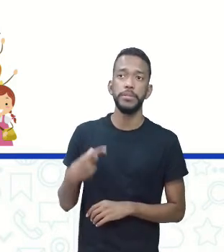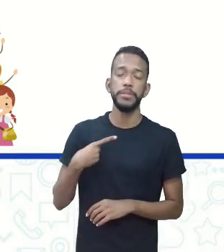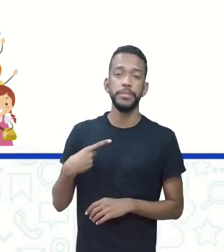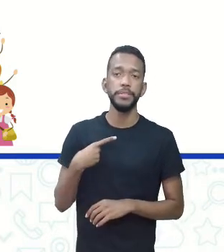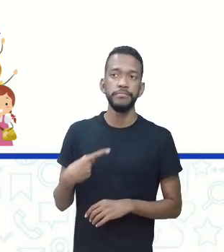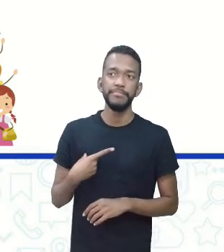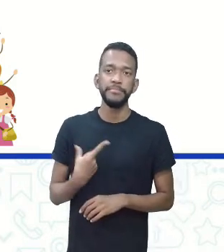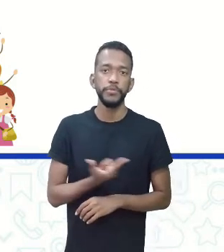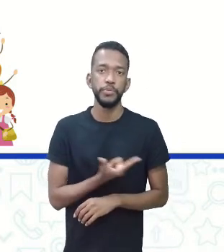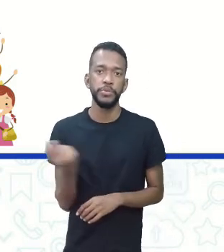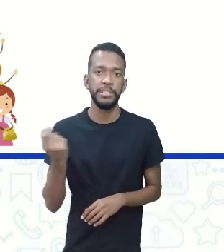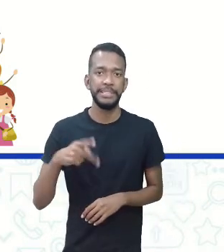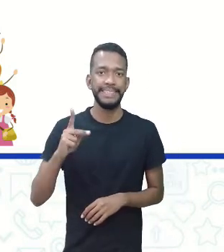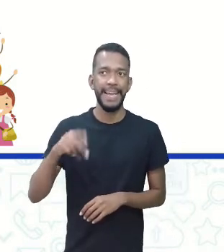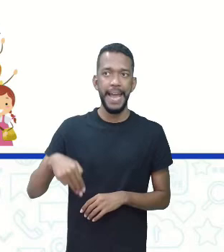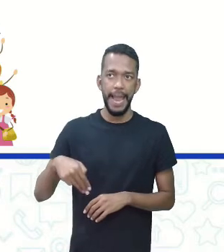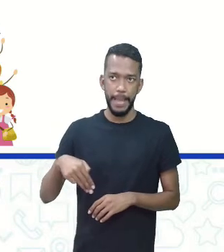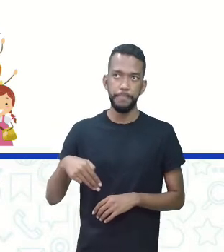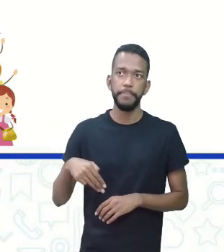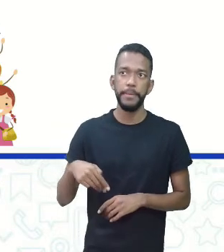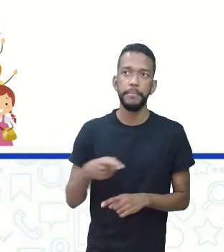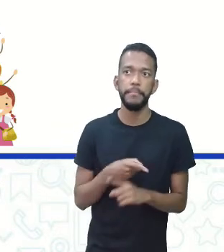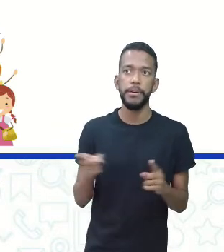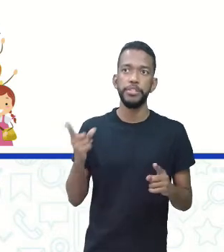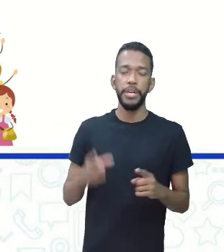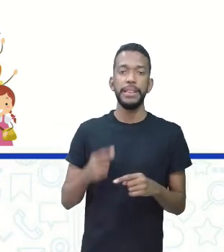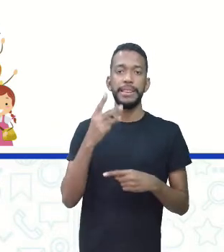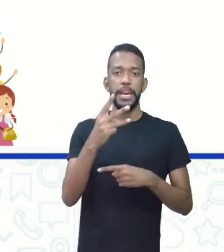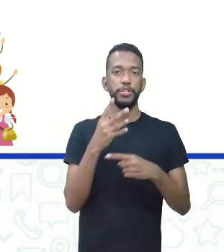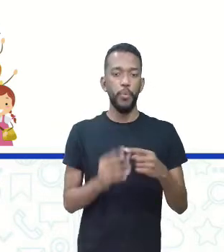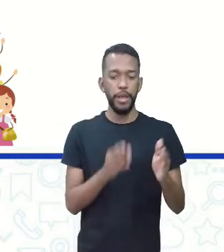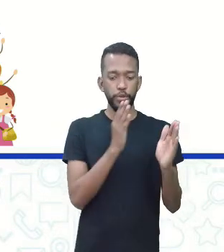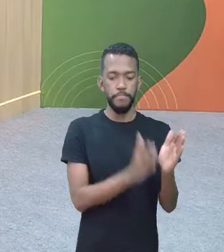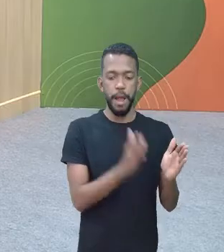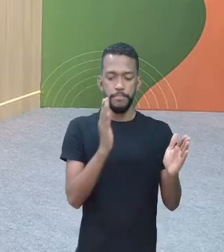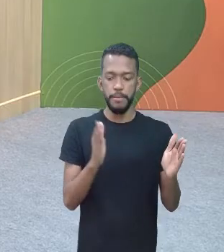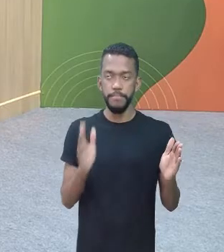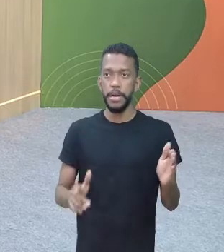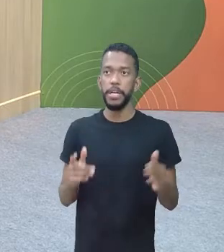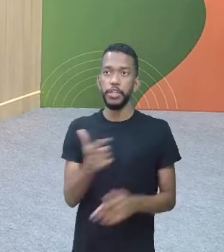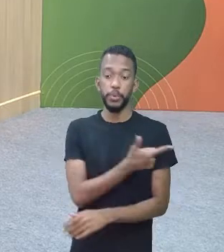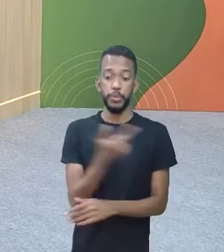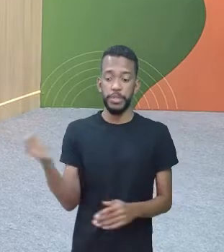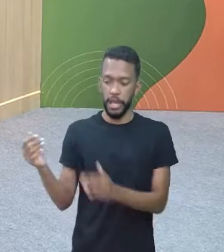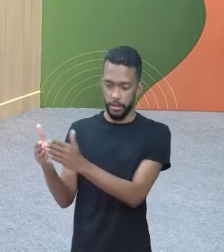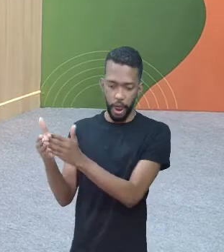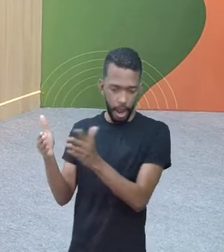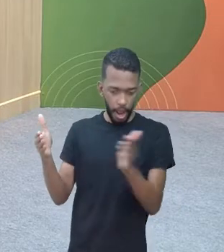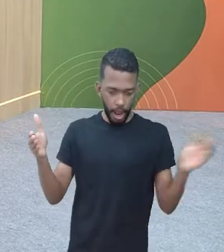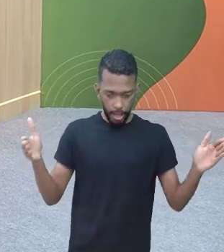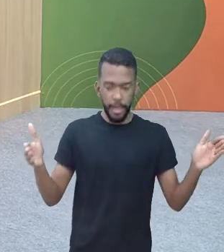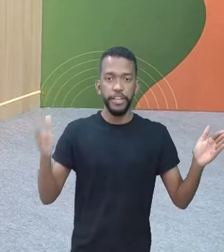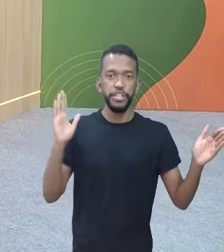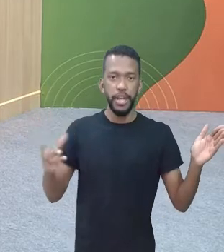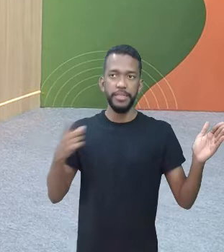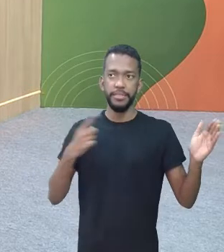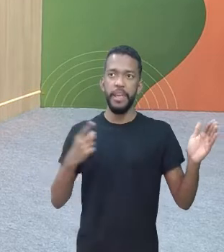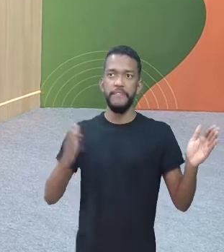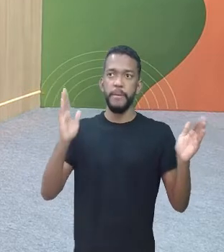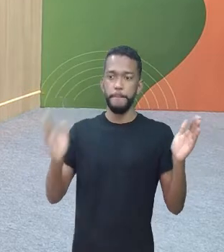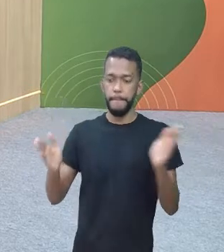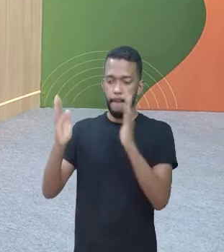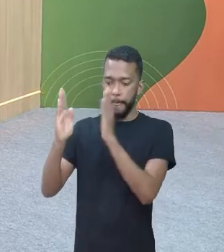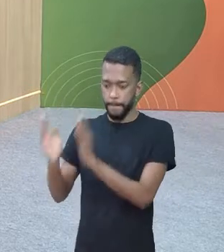e o carro percorreu 3/4 desse trajeto, né, desse percurso inteiro. E aí a gente tinha que fazer